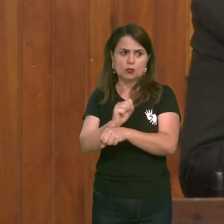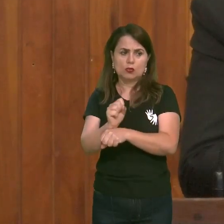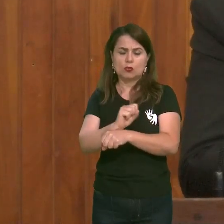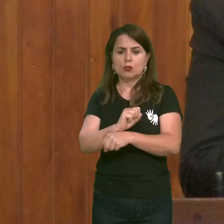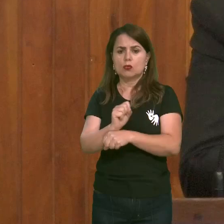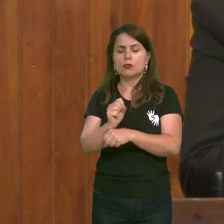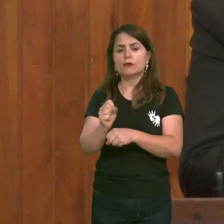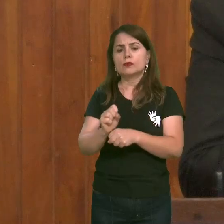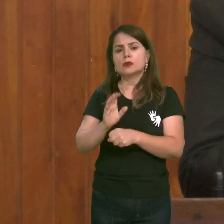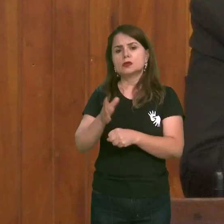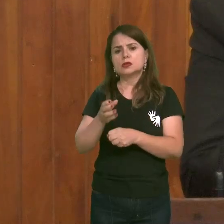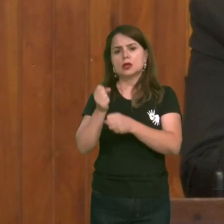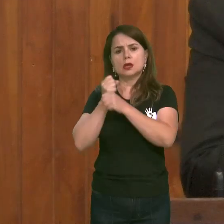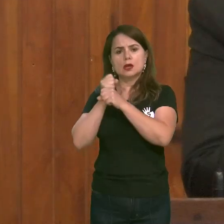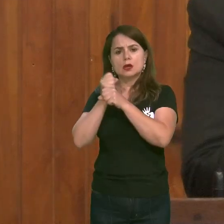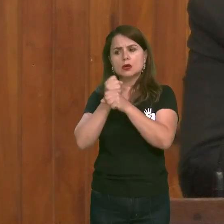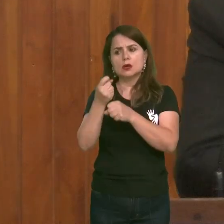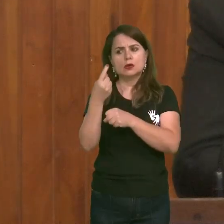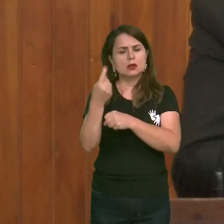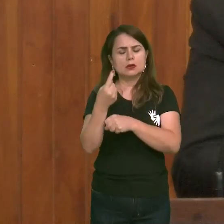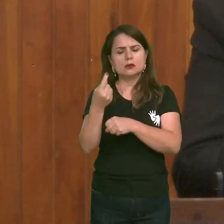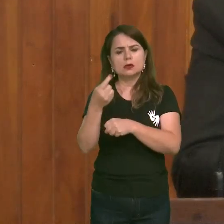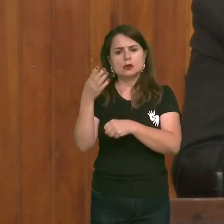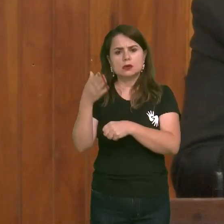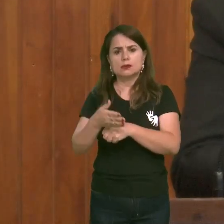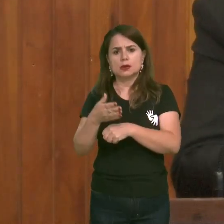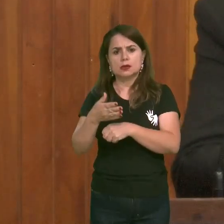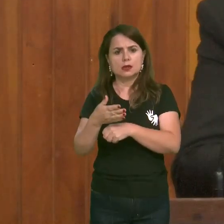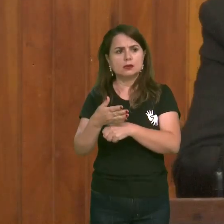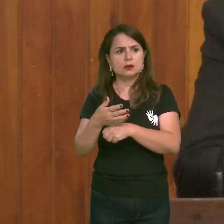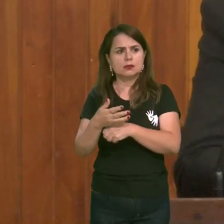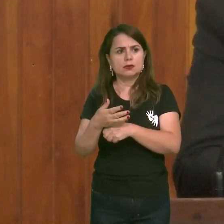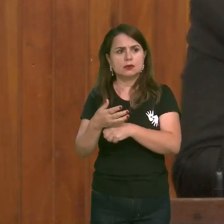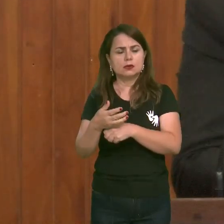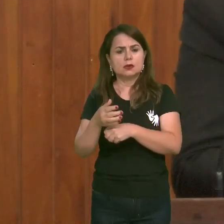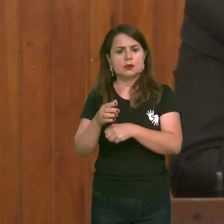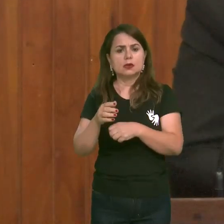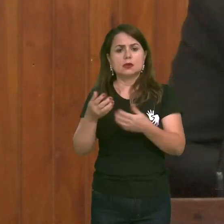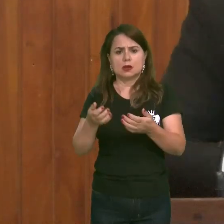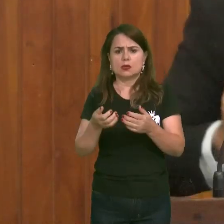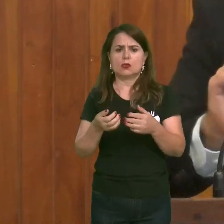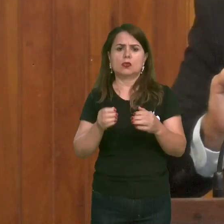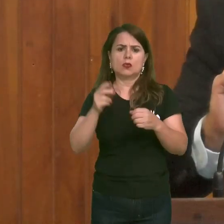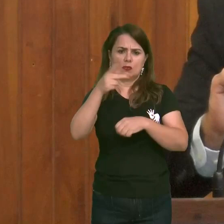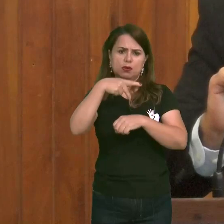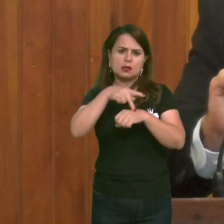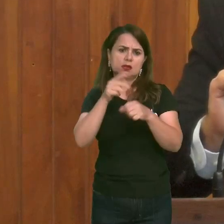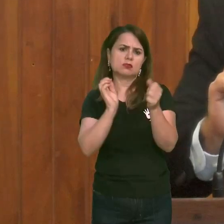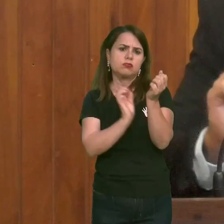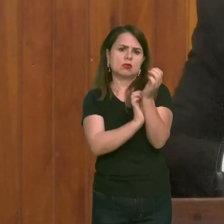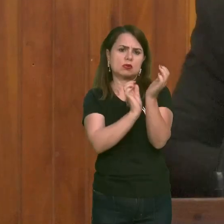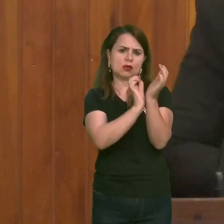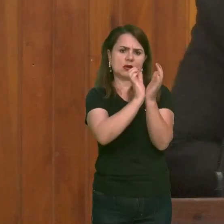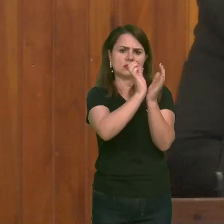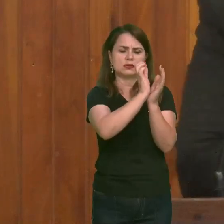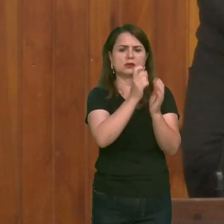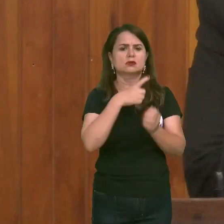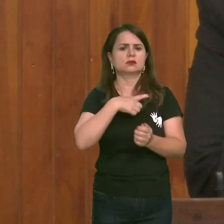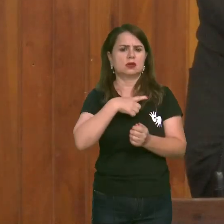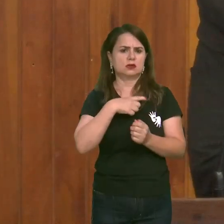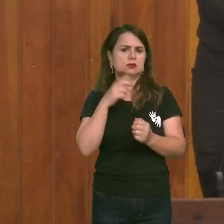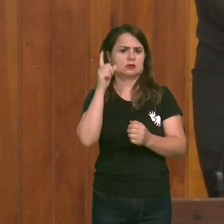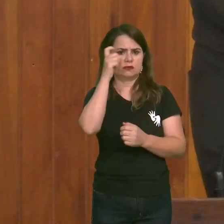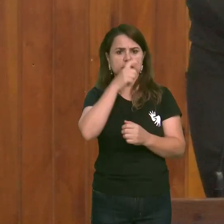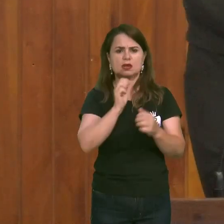um torno de um ano e meio essa parte burogênio infelizmente nosso país ainda tem muita burocracia né Vereador Eduardo Nascimento muita